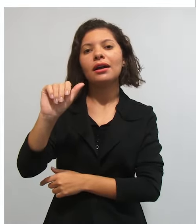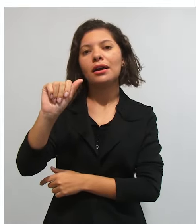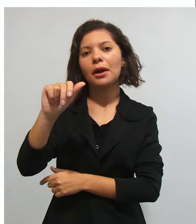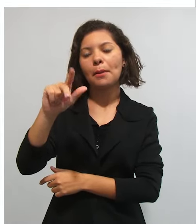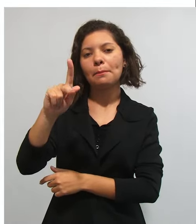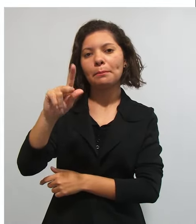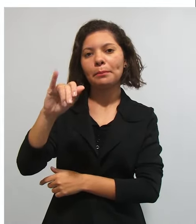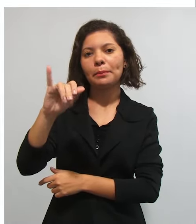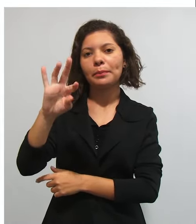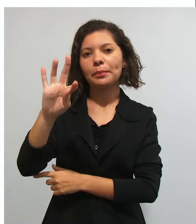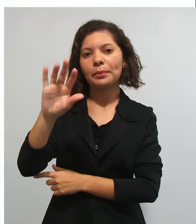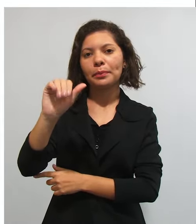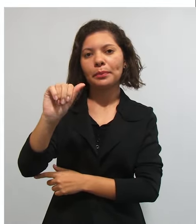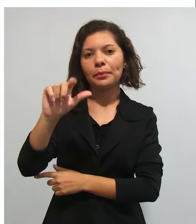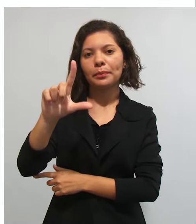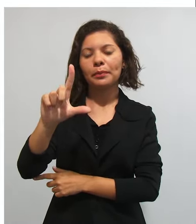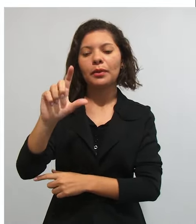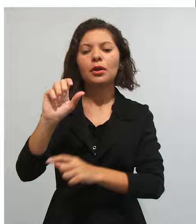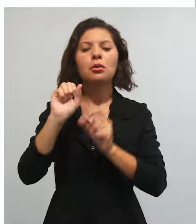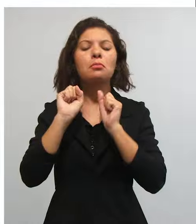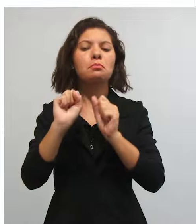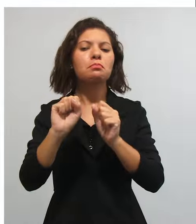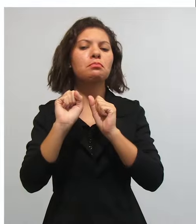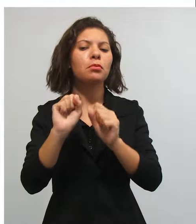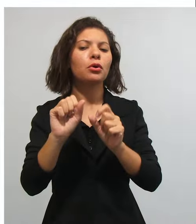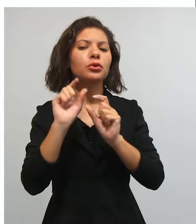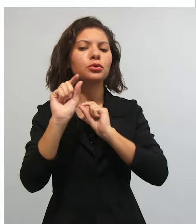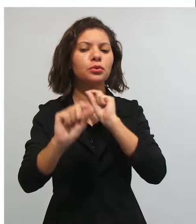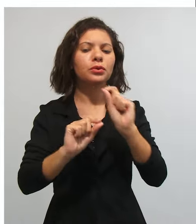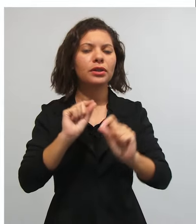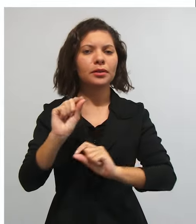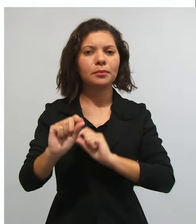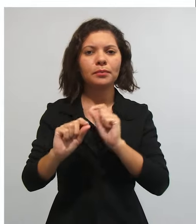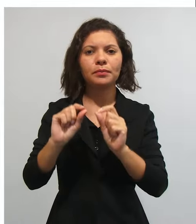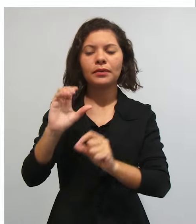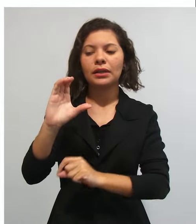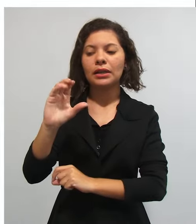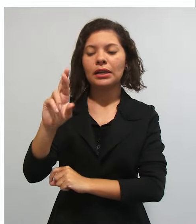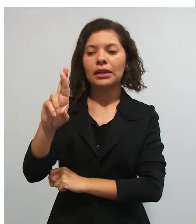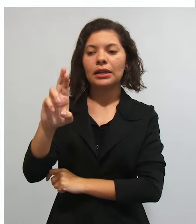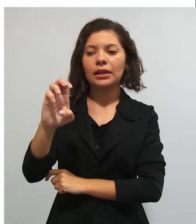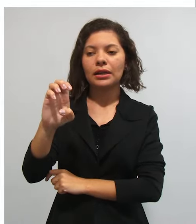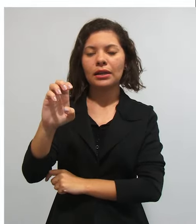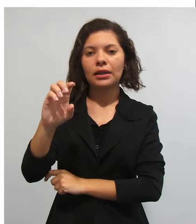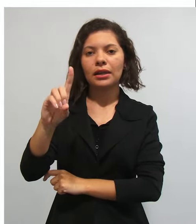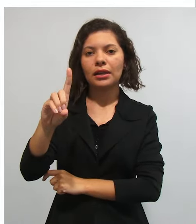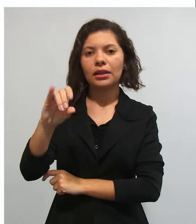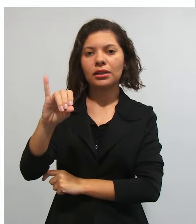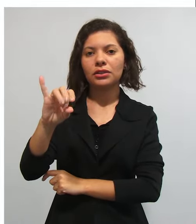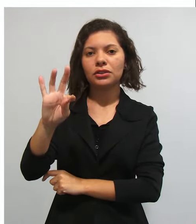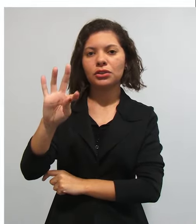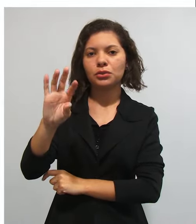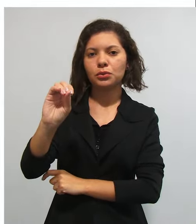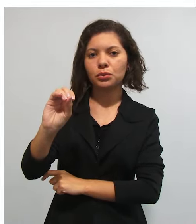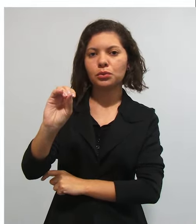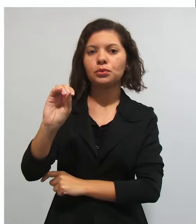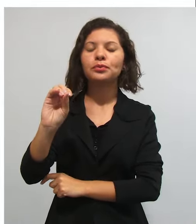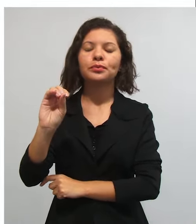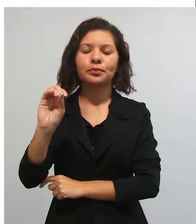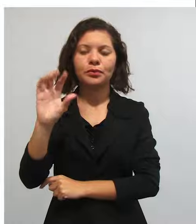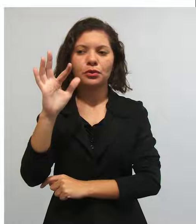elas podem ser operações de crédito. O que é operações de crédito? Quando o ente federado faz um empréstimo junto a uma instituição